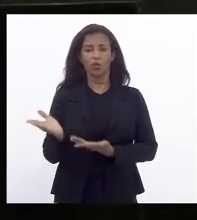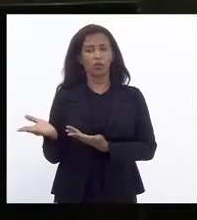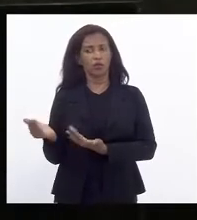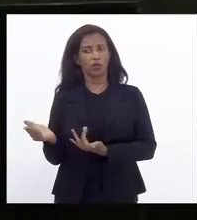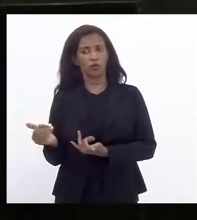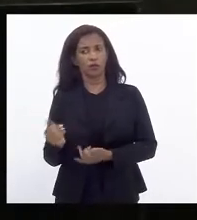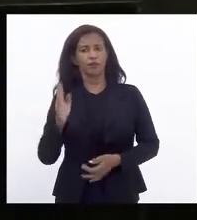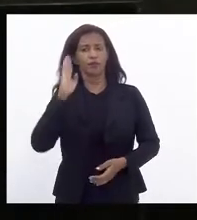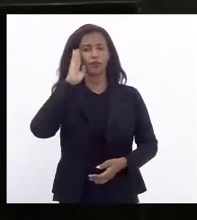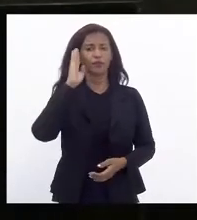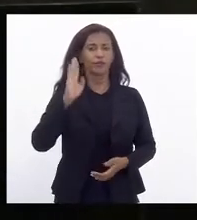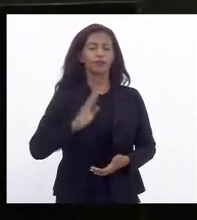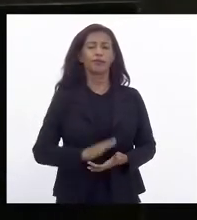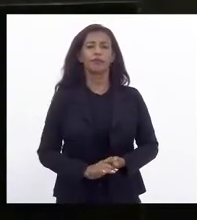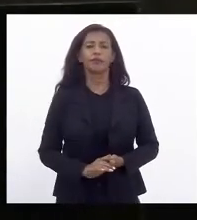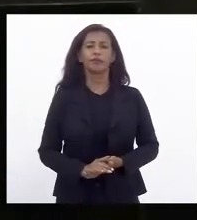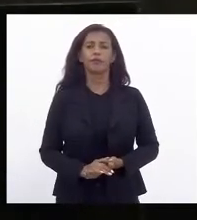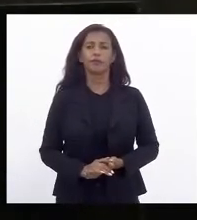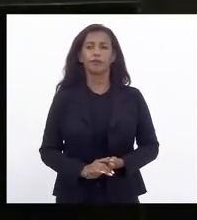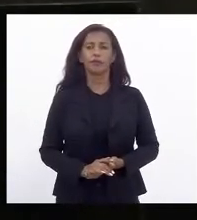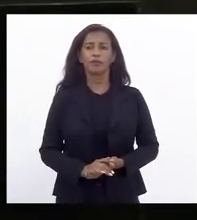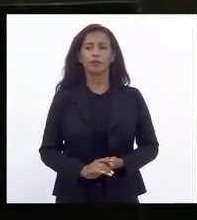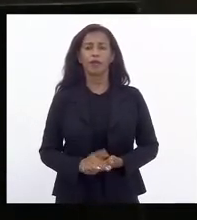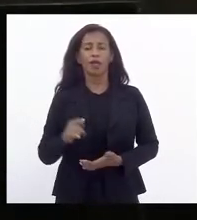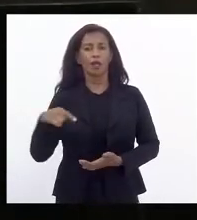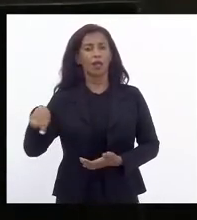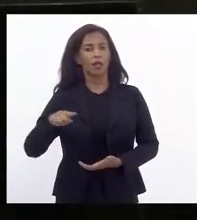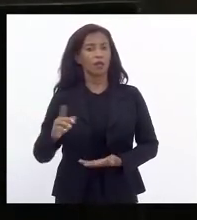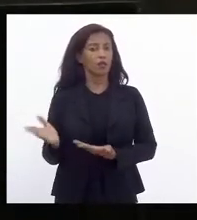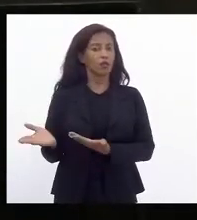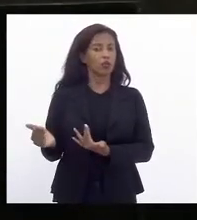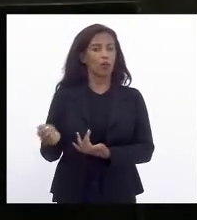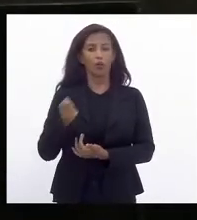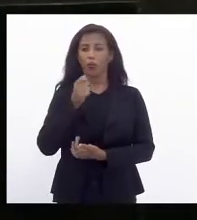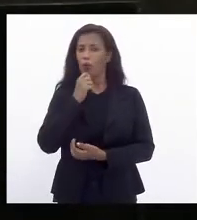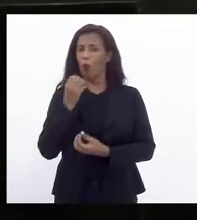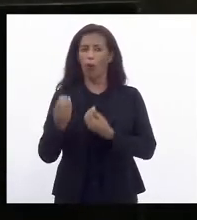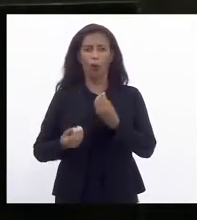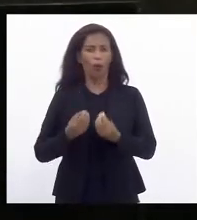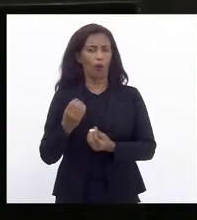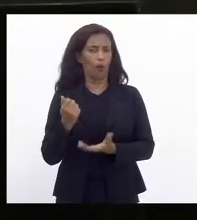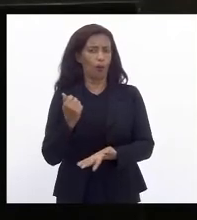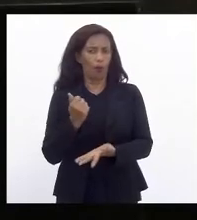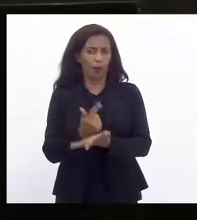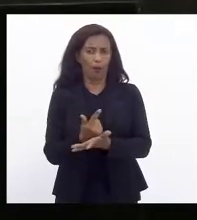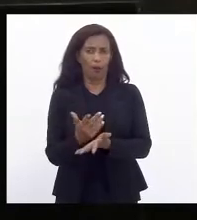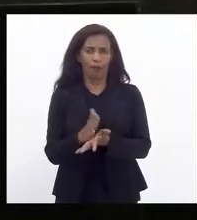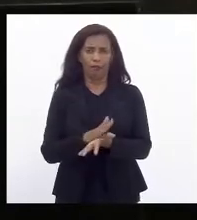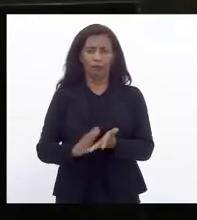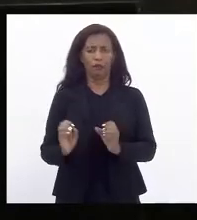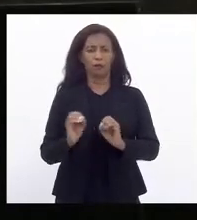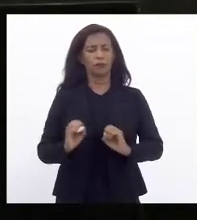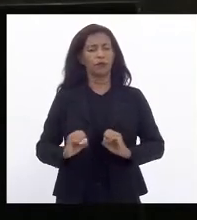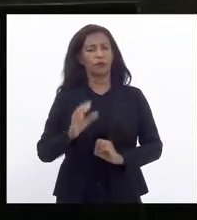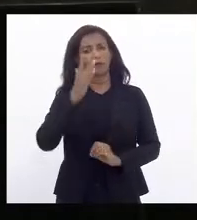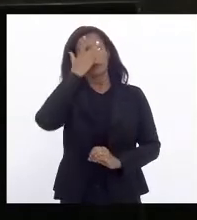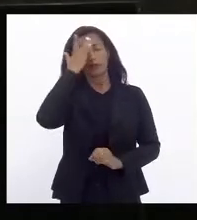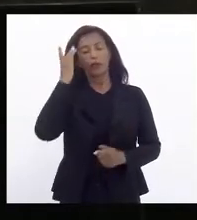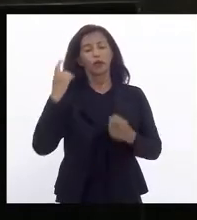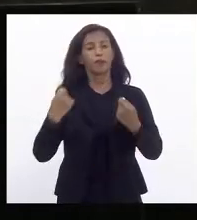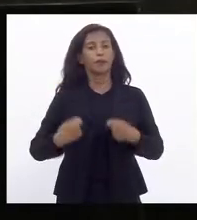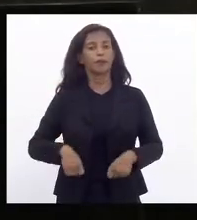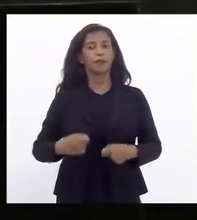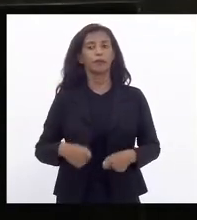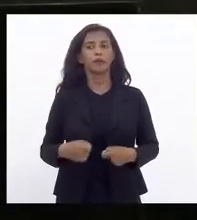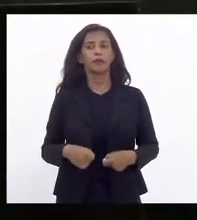jovens, principalmente dessas novas, essas jovens que não têm condição financeira, né, que são pessoas que